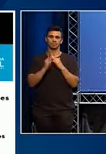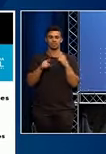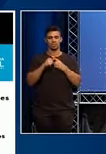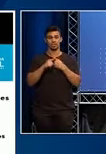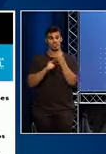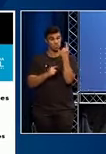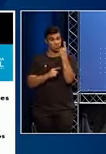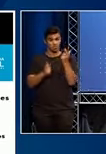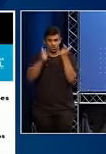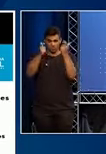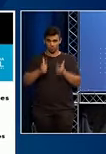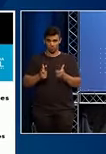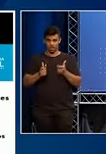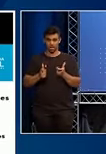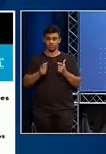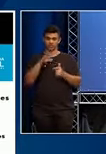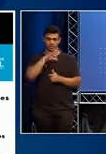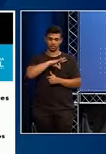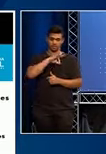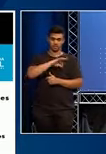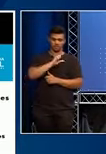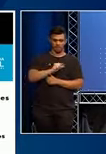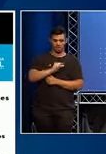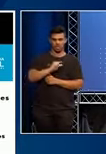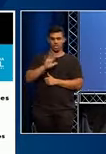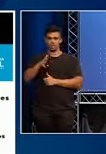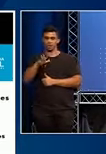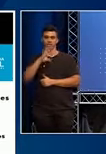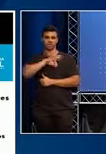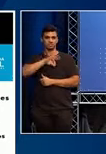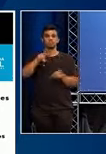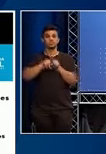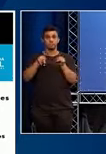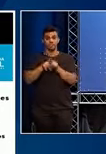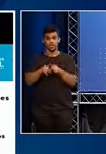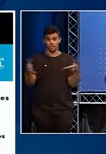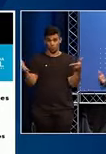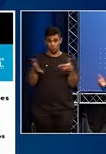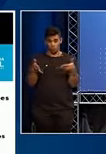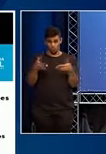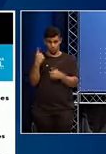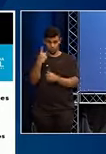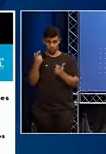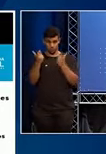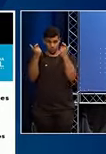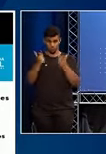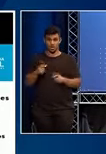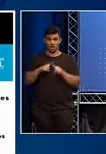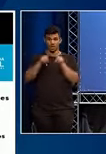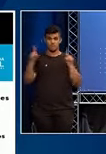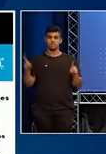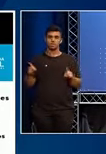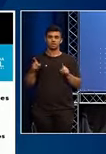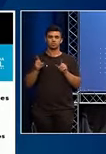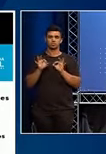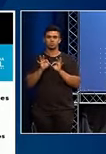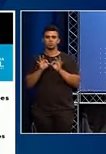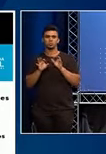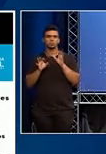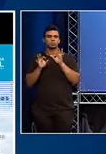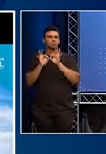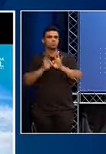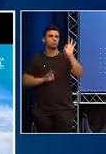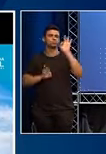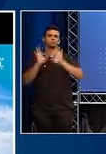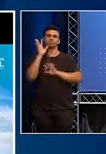na baixa renda, como na média renda. E hoje nós somos não só o 1º, mas muito distante de qualquer outro. Pode passar, por